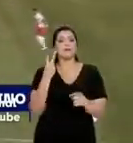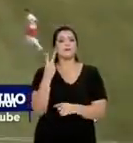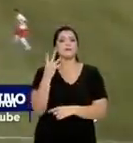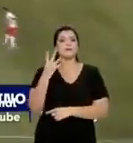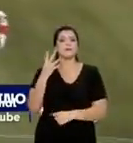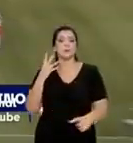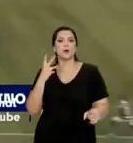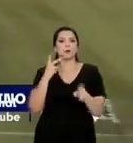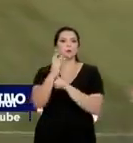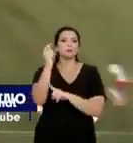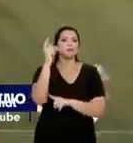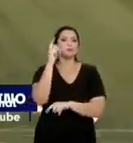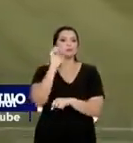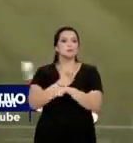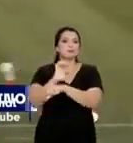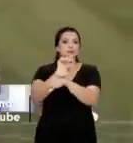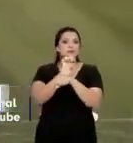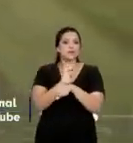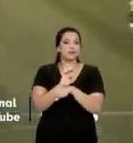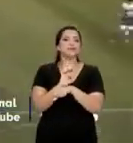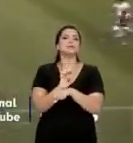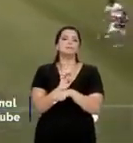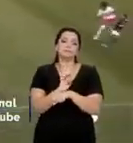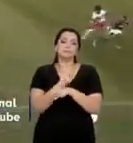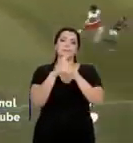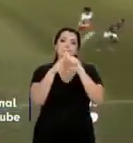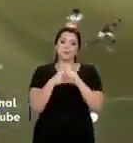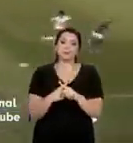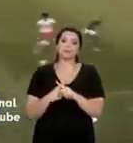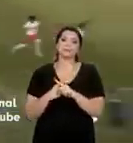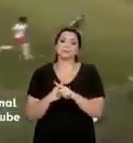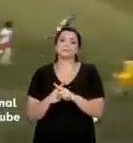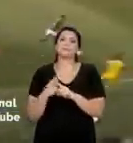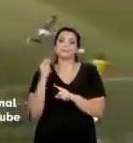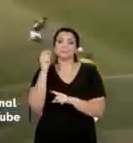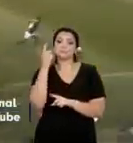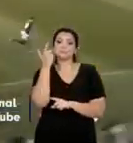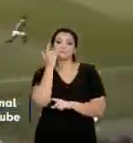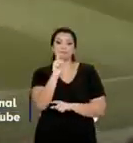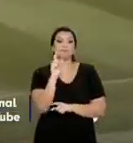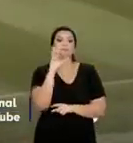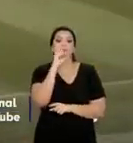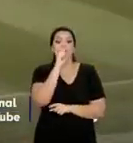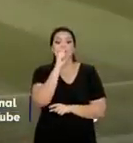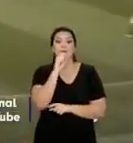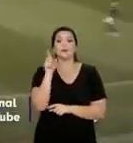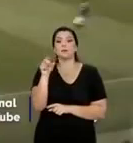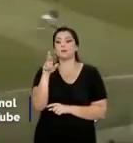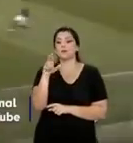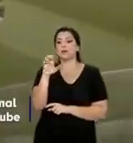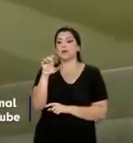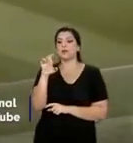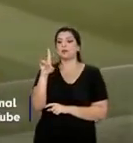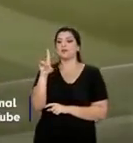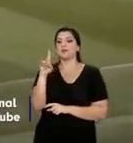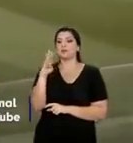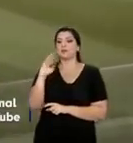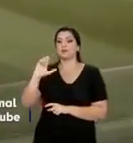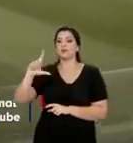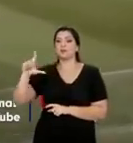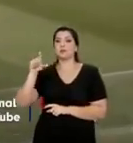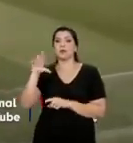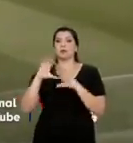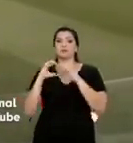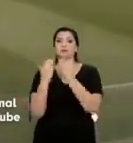vigésimo quarto título Estadual a classificação veio a partir da vitória no sábado em cima do Red Bull Bragantino no